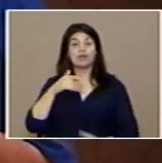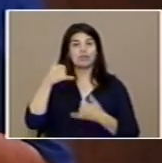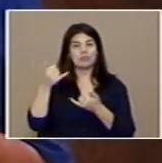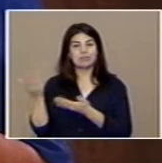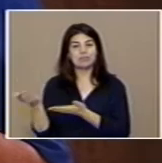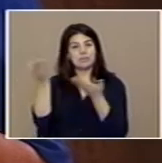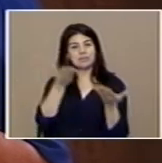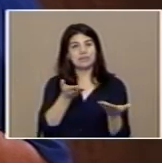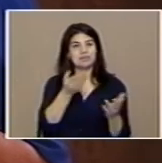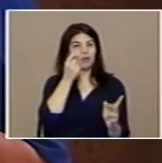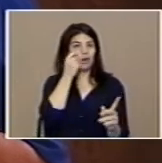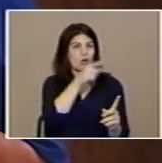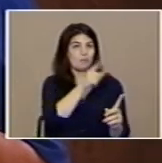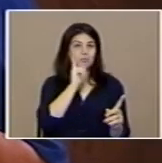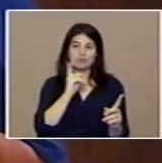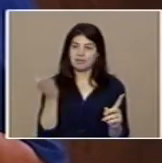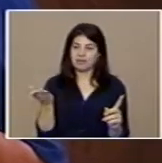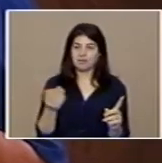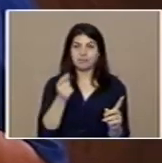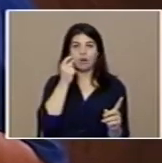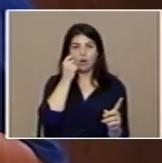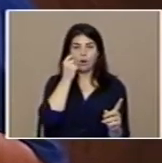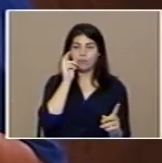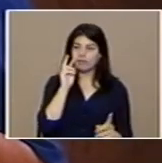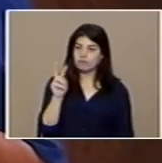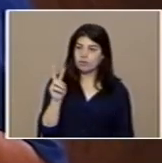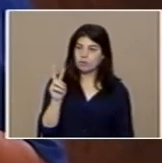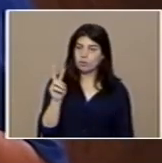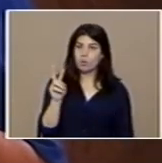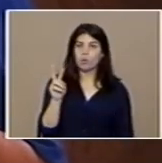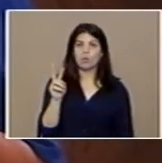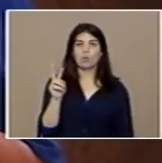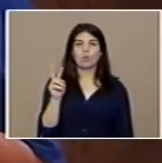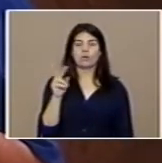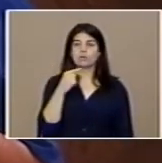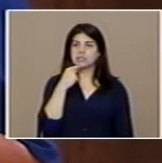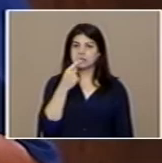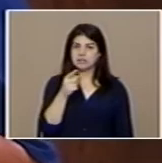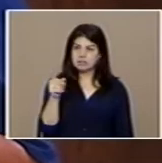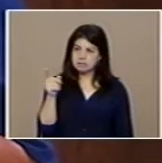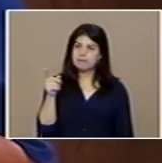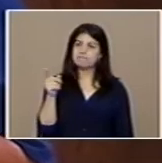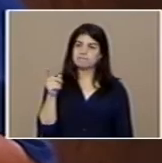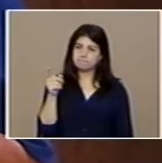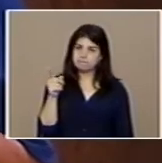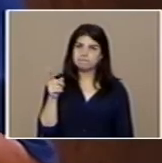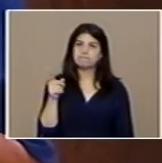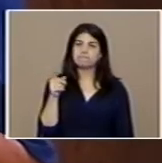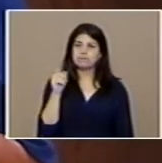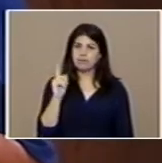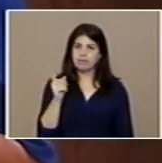ao Vila o homem exclamou uso e esta é realmente